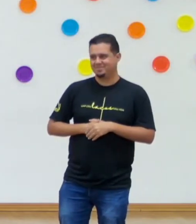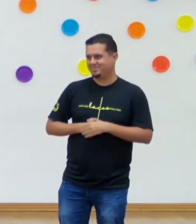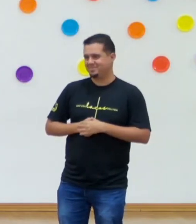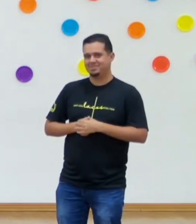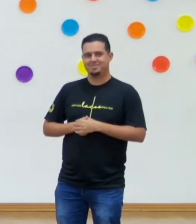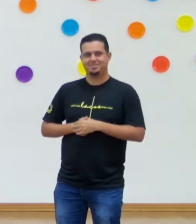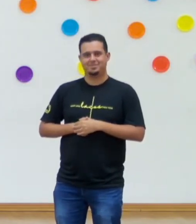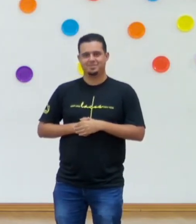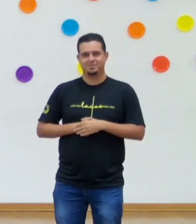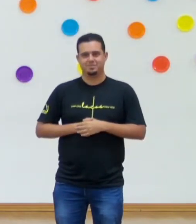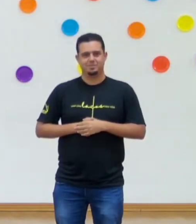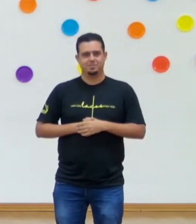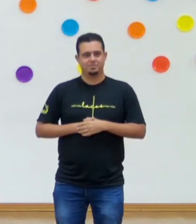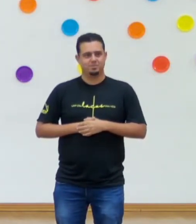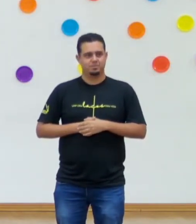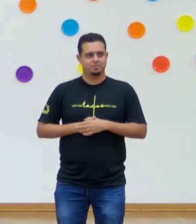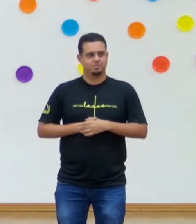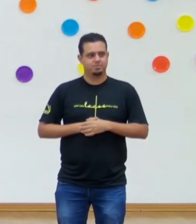Então...